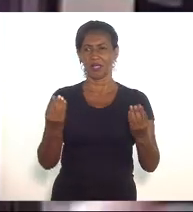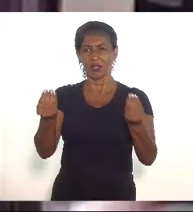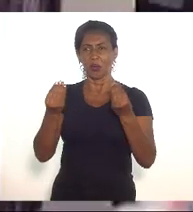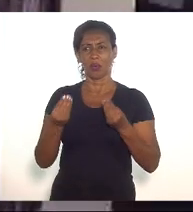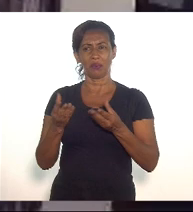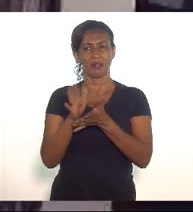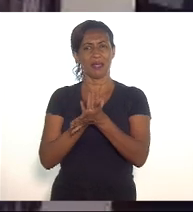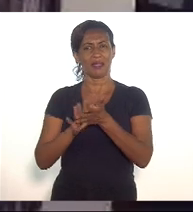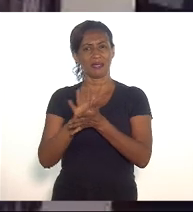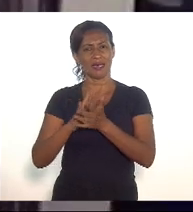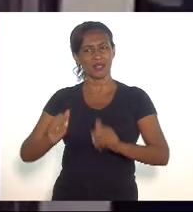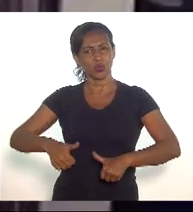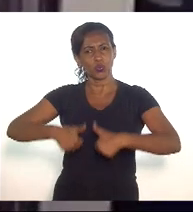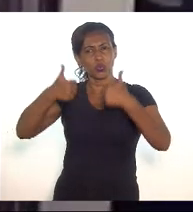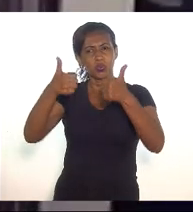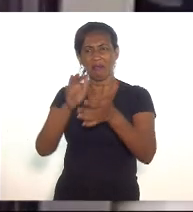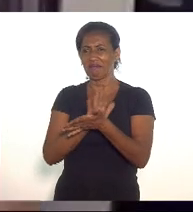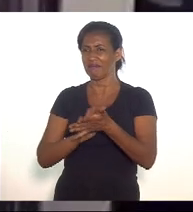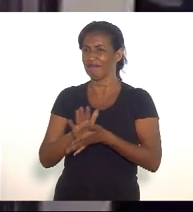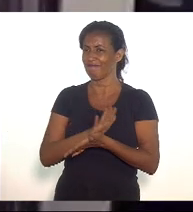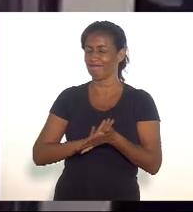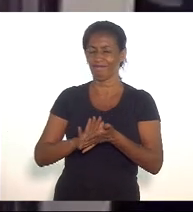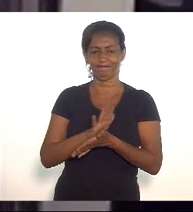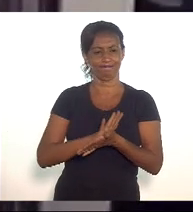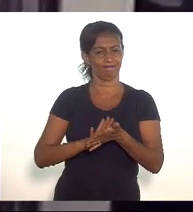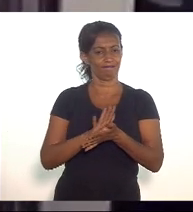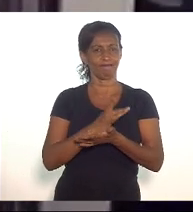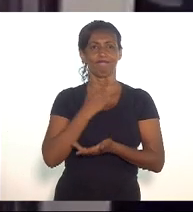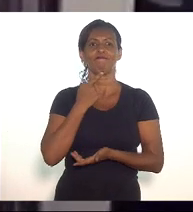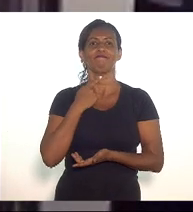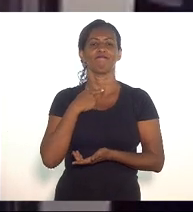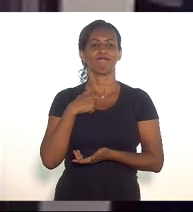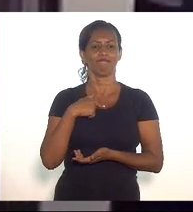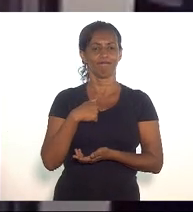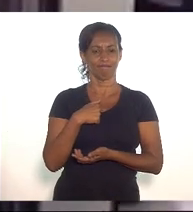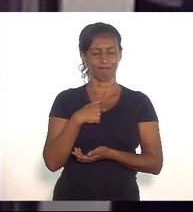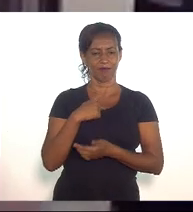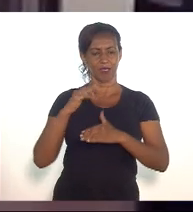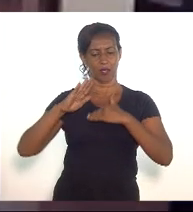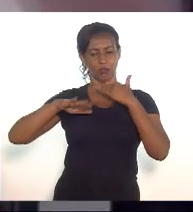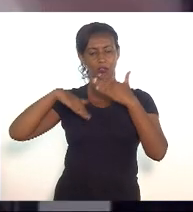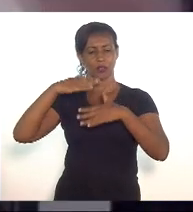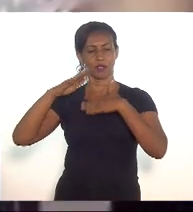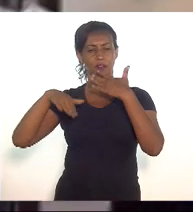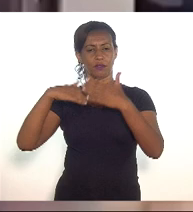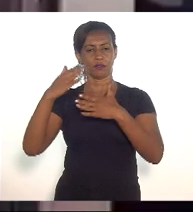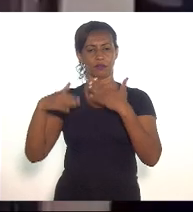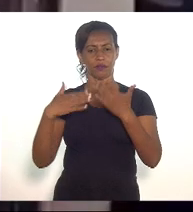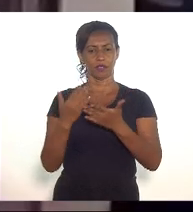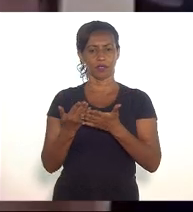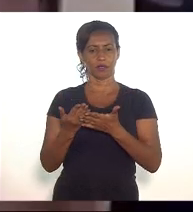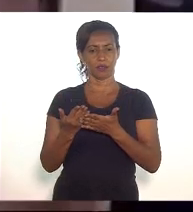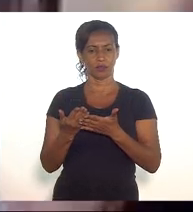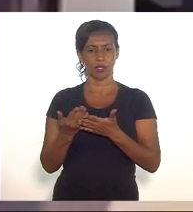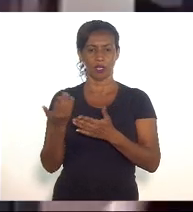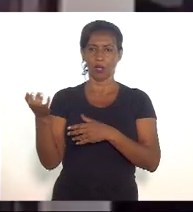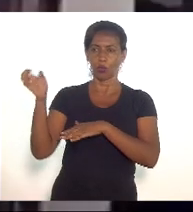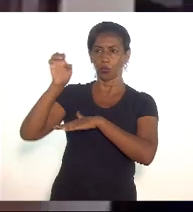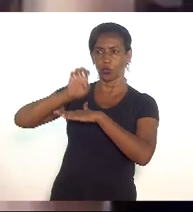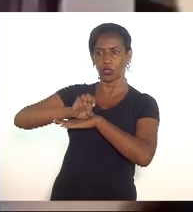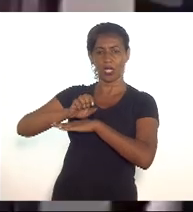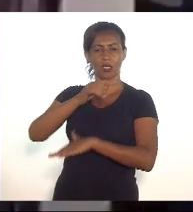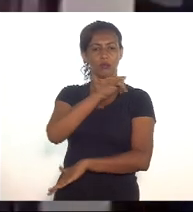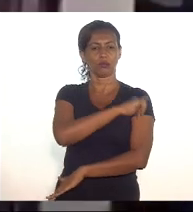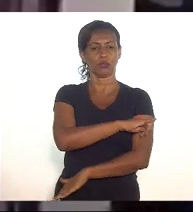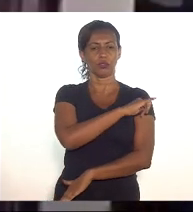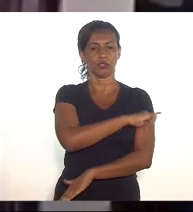trazido nada de positivo para aquilo que nós desejamos, que é o desenvolvimento, é a recuperação do Estado do Rio